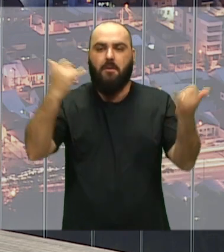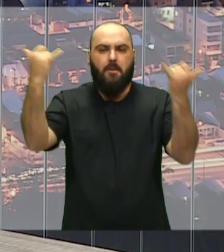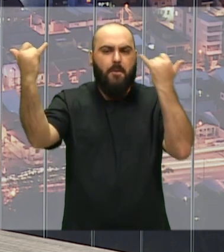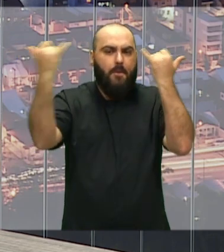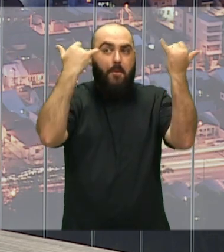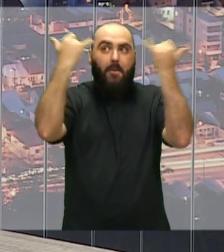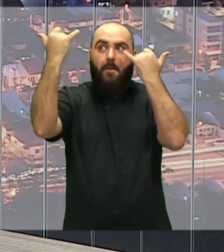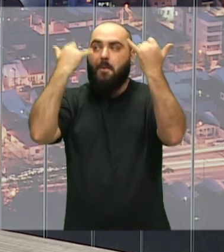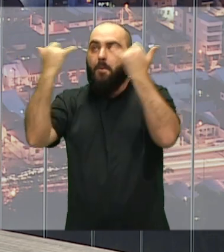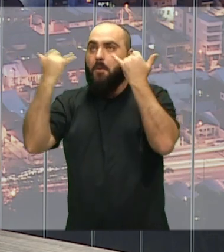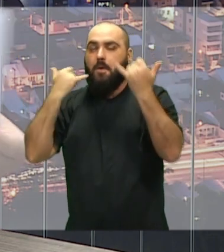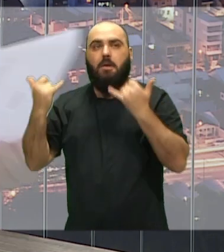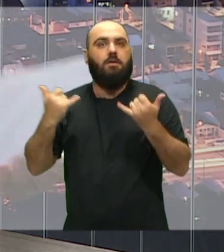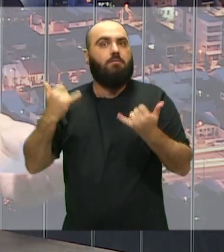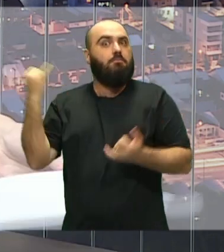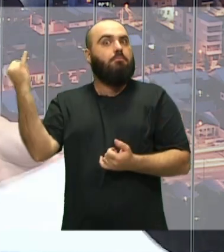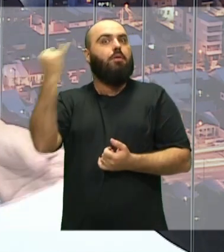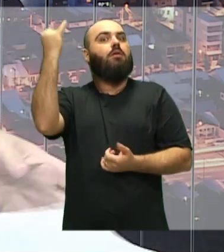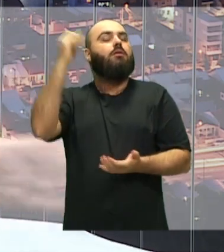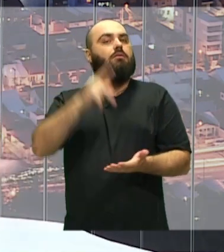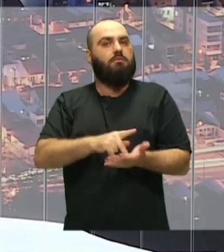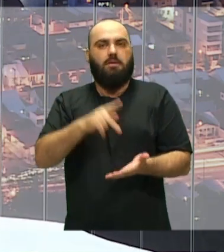informação e informação relevante, né?